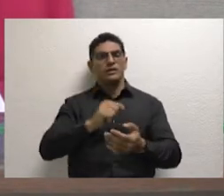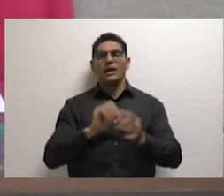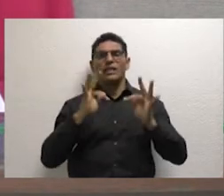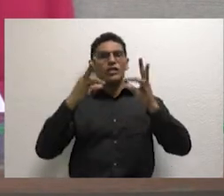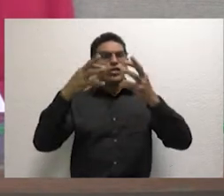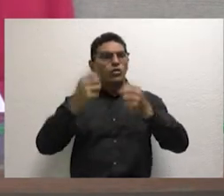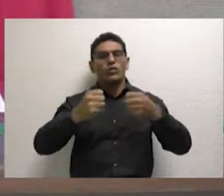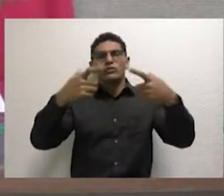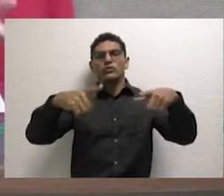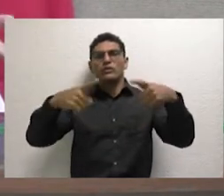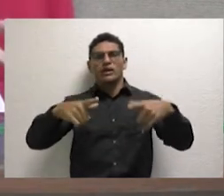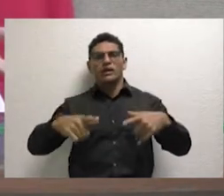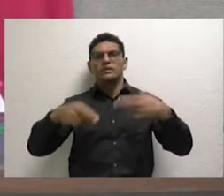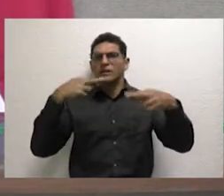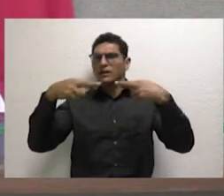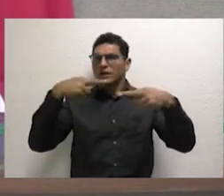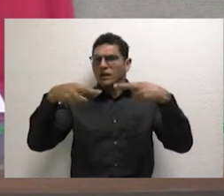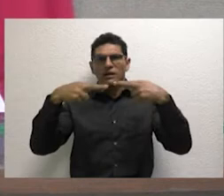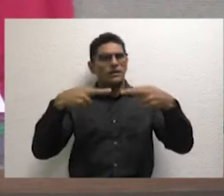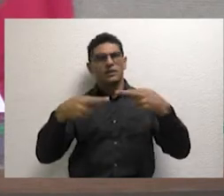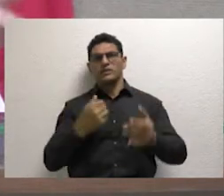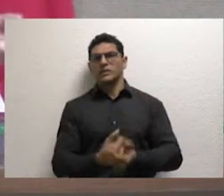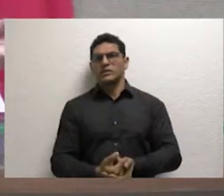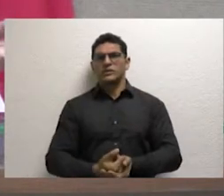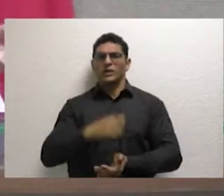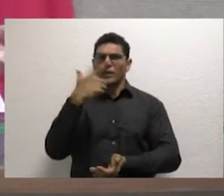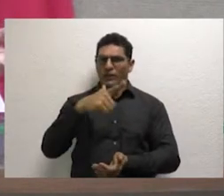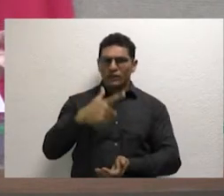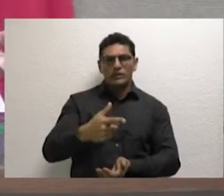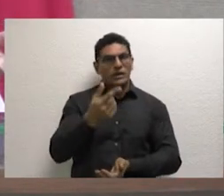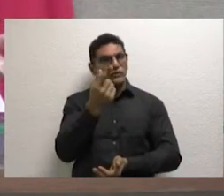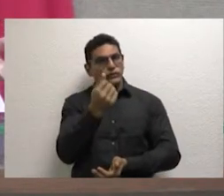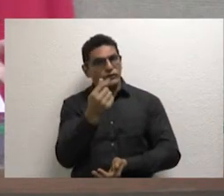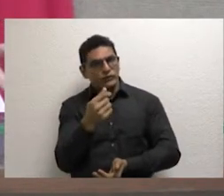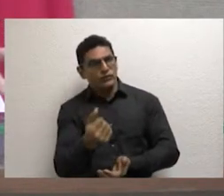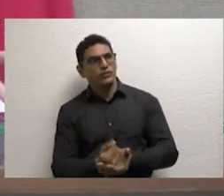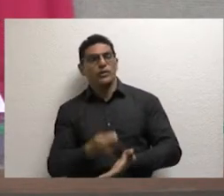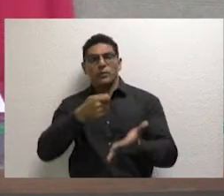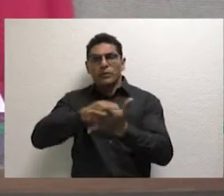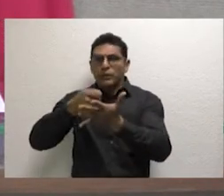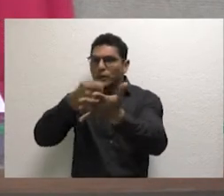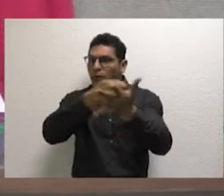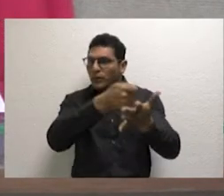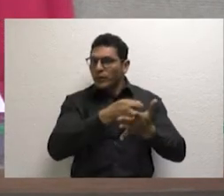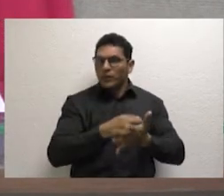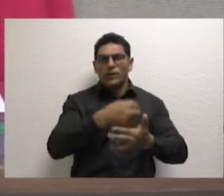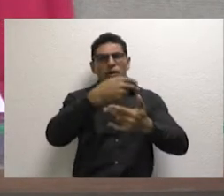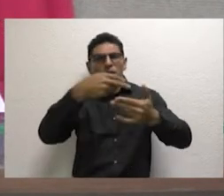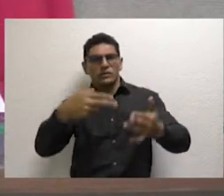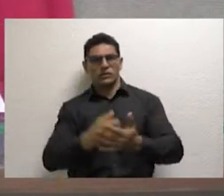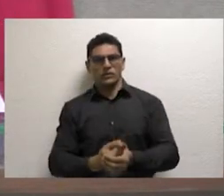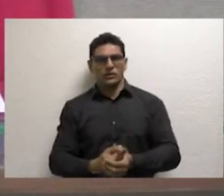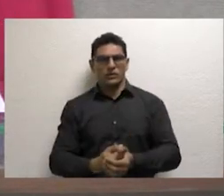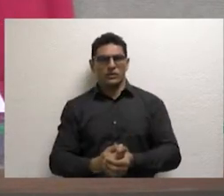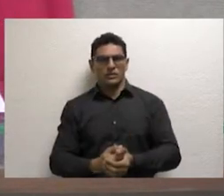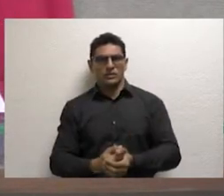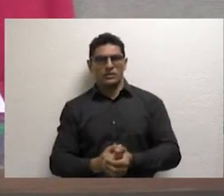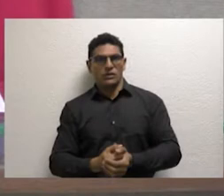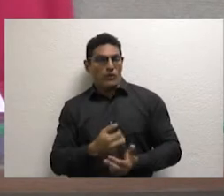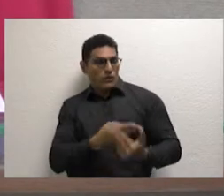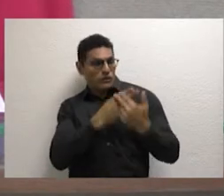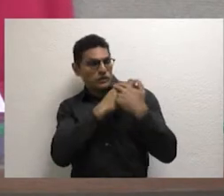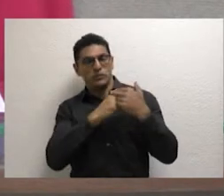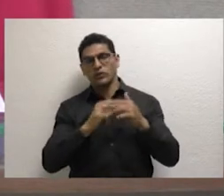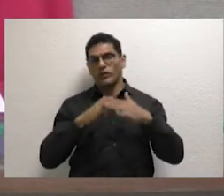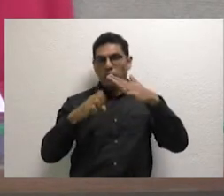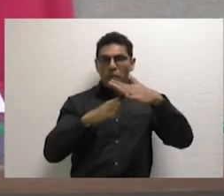reclamações, é falta de dinheiro, muitas vezes o dinheiro não chega lá para pagar, o dono da loteria tem que recorrer